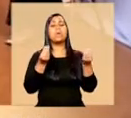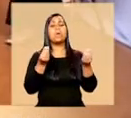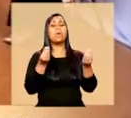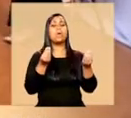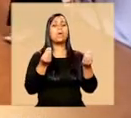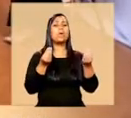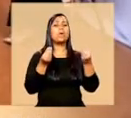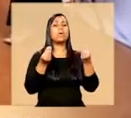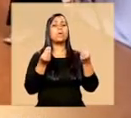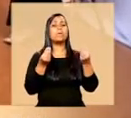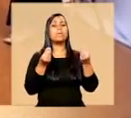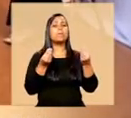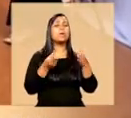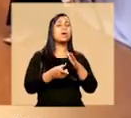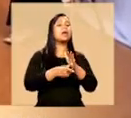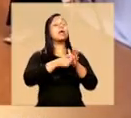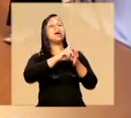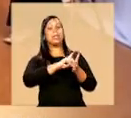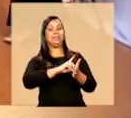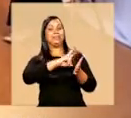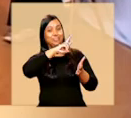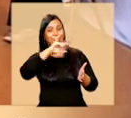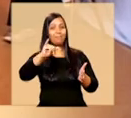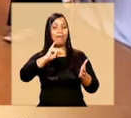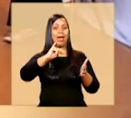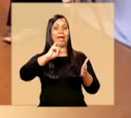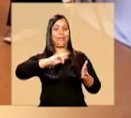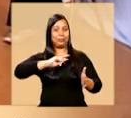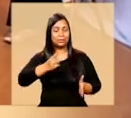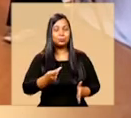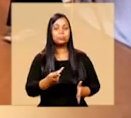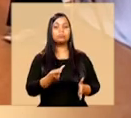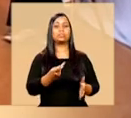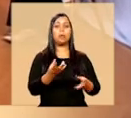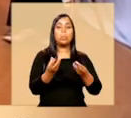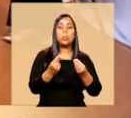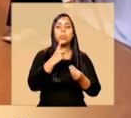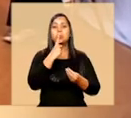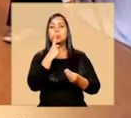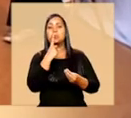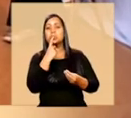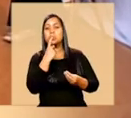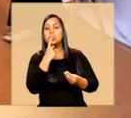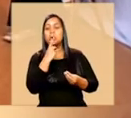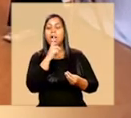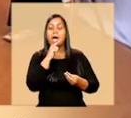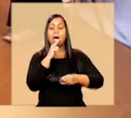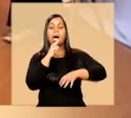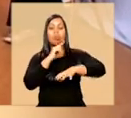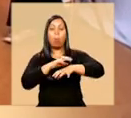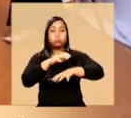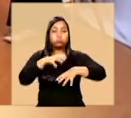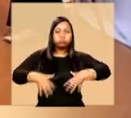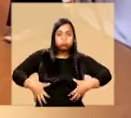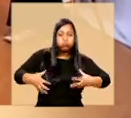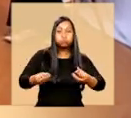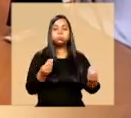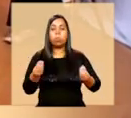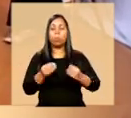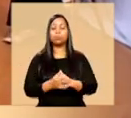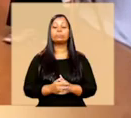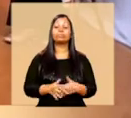sua situação pré-transplante? Por exemplo, você sofria com acúmulo de líquido? Como é que era a sua rotina nesse